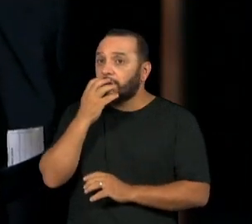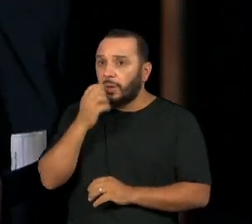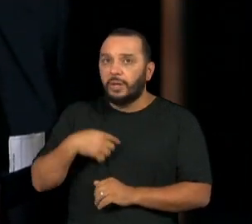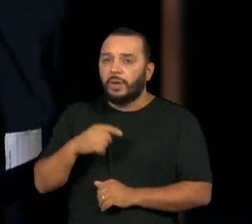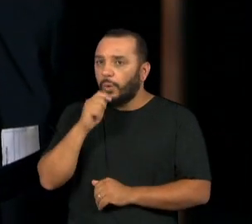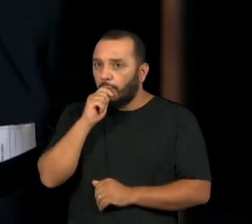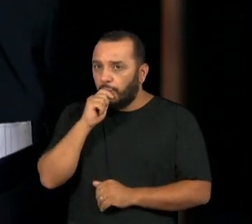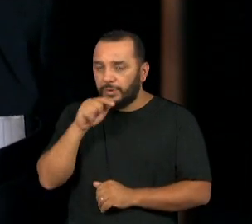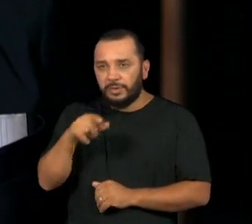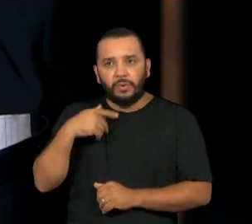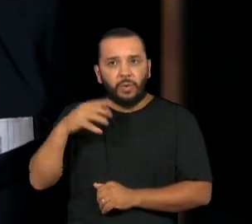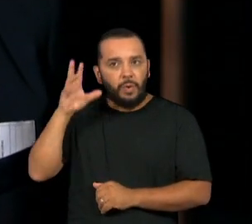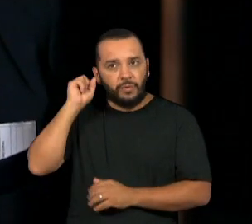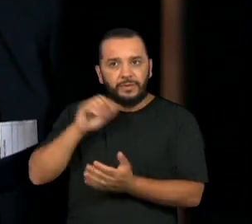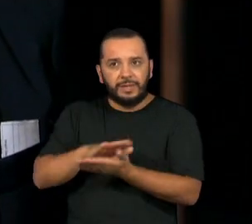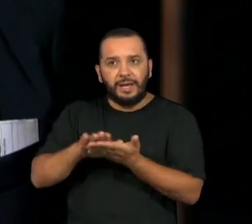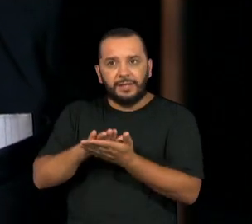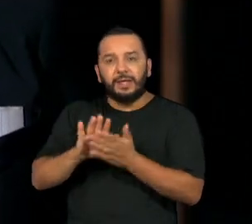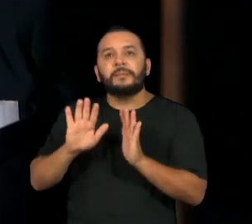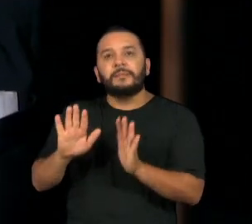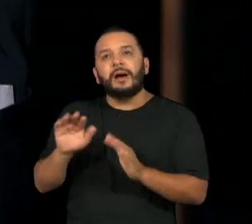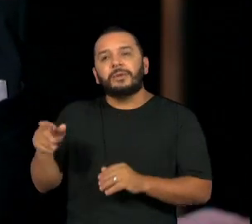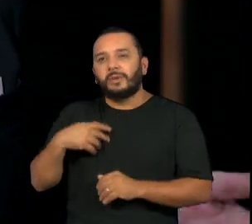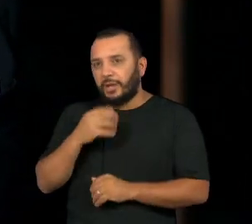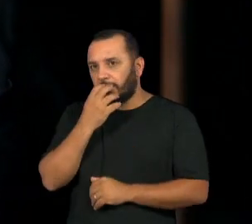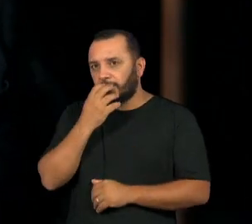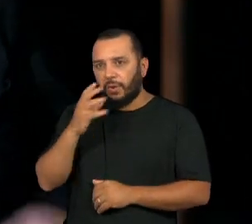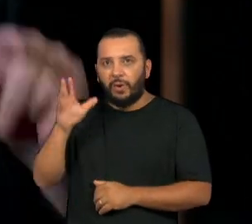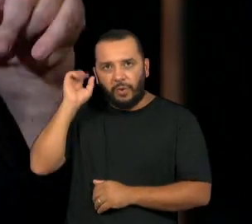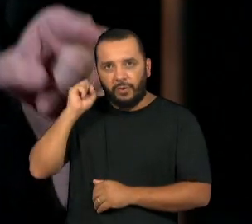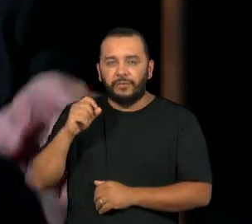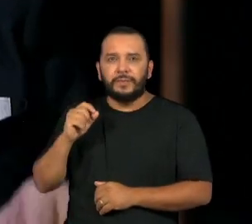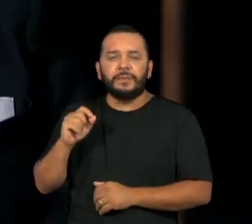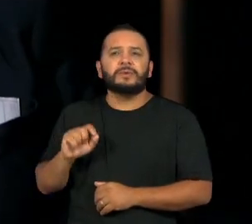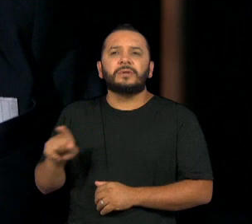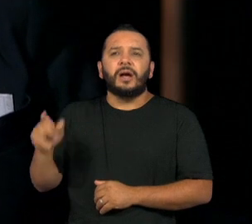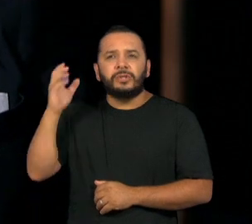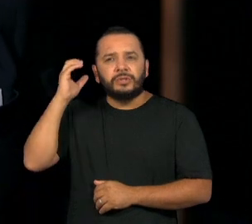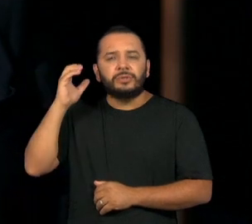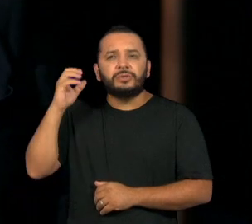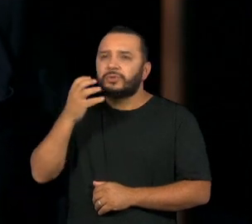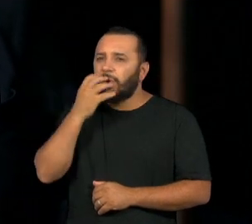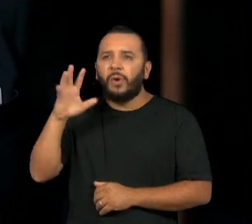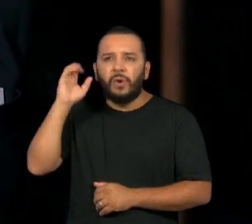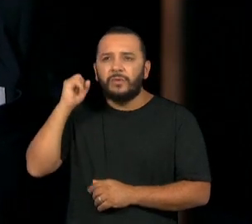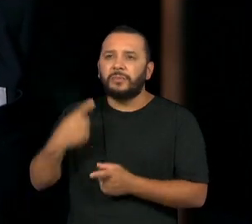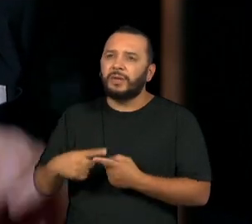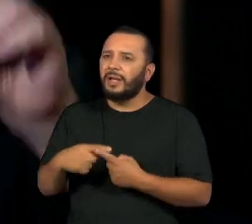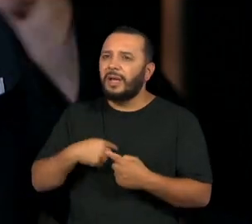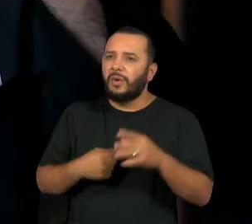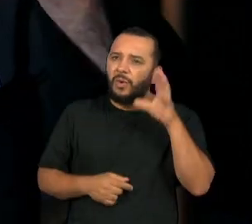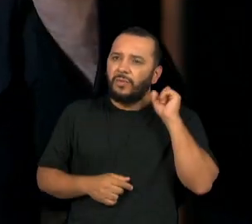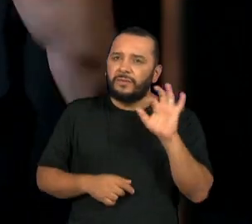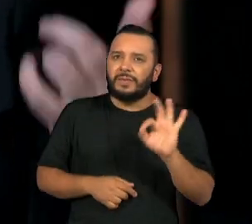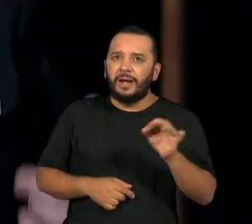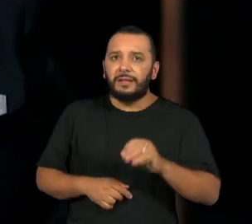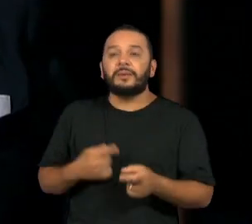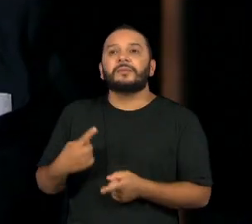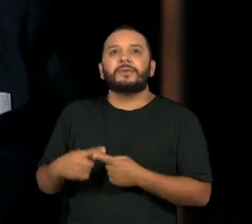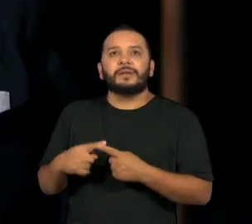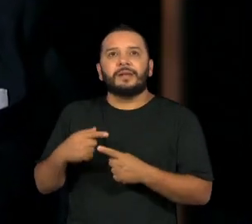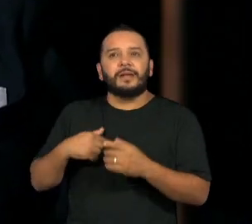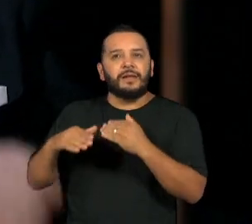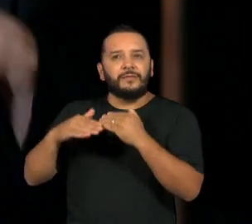Não dá para ouvir, mas o cachorro escuta. Aí começa a brincadeira. Se o cachorro escuta, por que eu não escuto, porra? É porque a vibração é muito